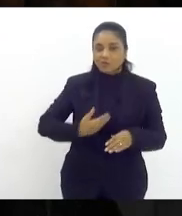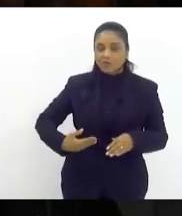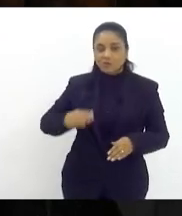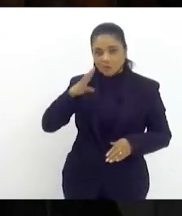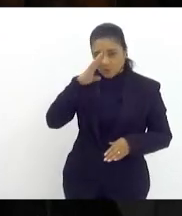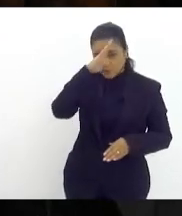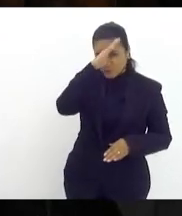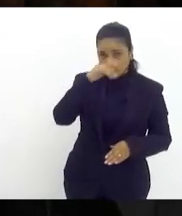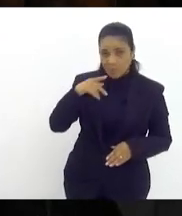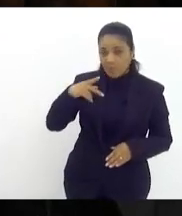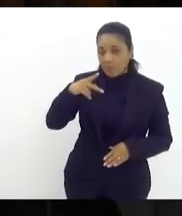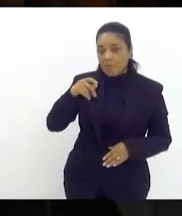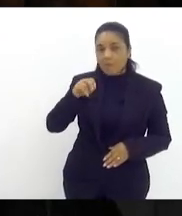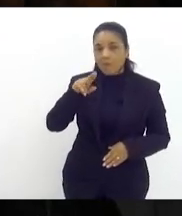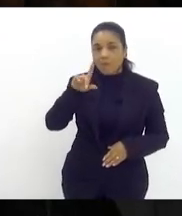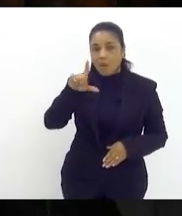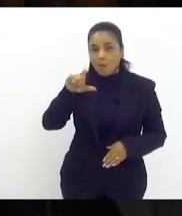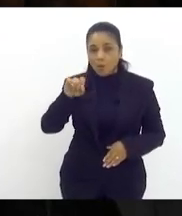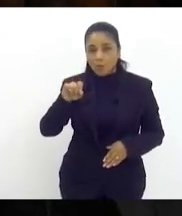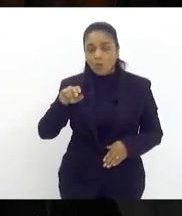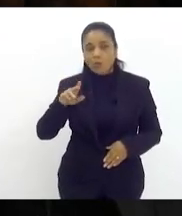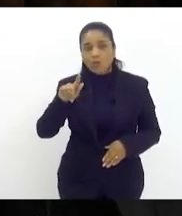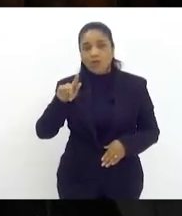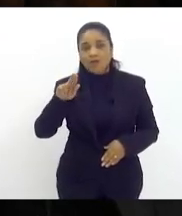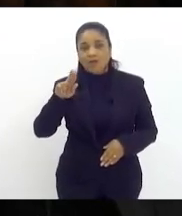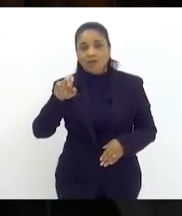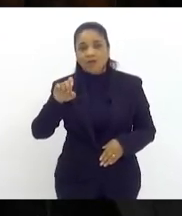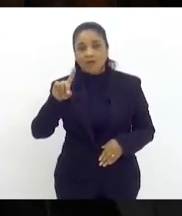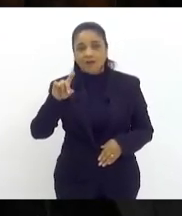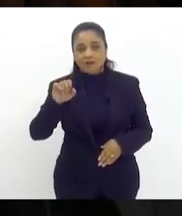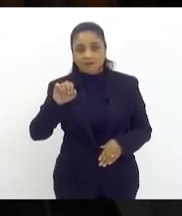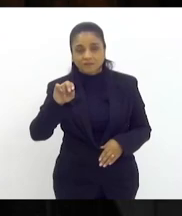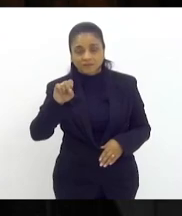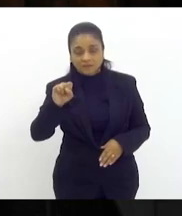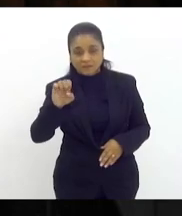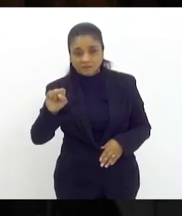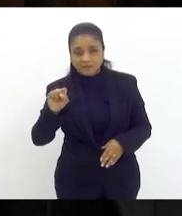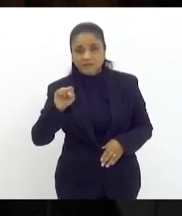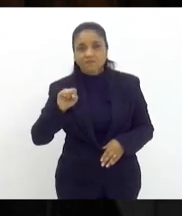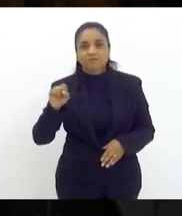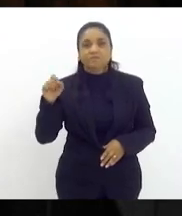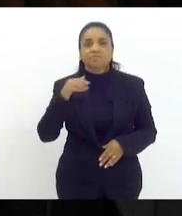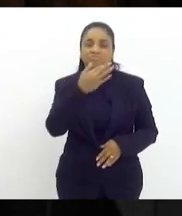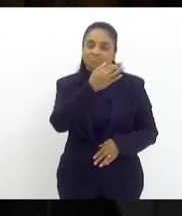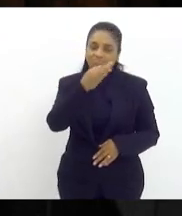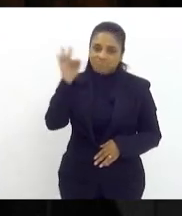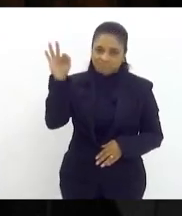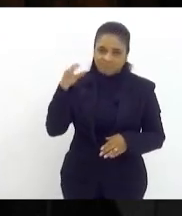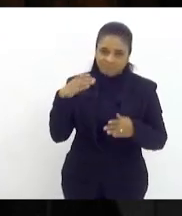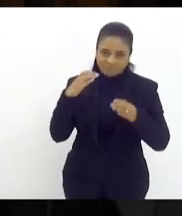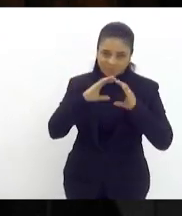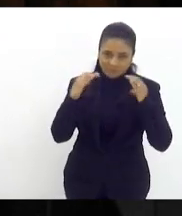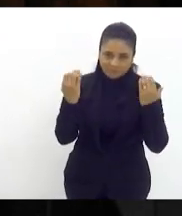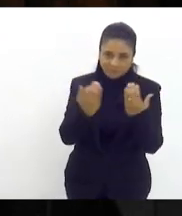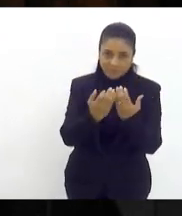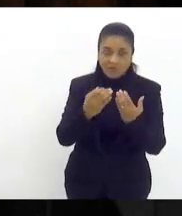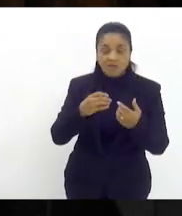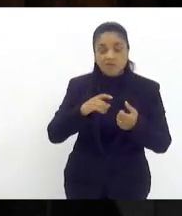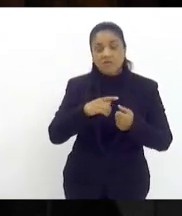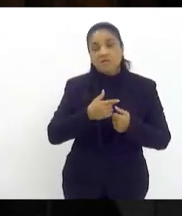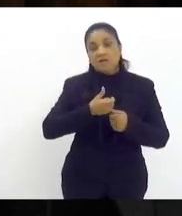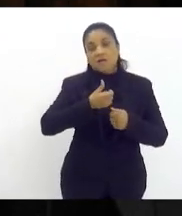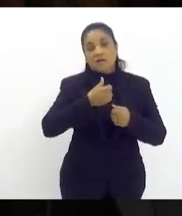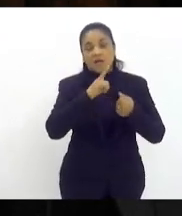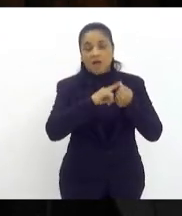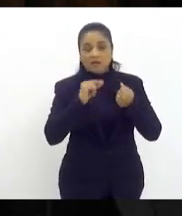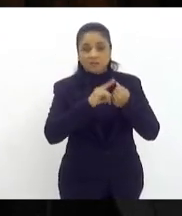Paulo Guedes Câmara Federal e isso está onde está no artigo sexto do substitutivo